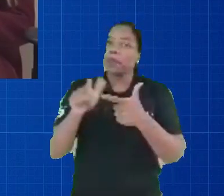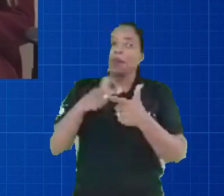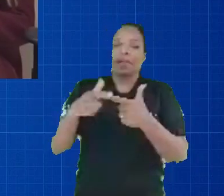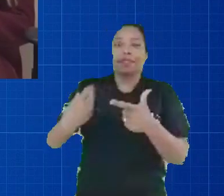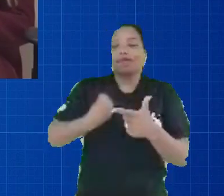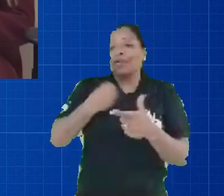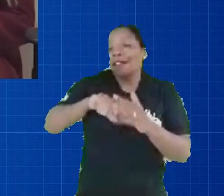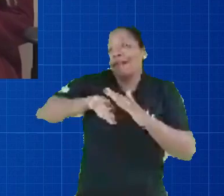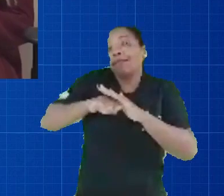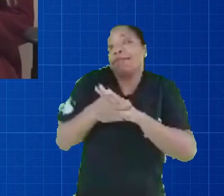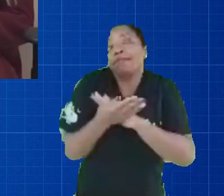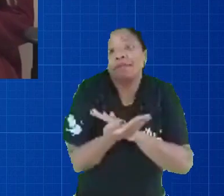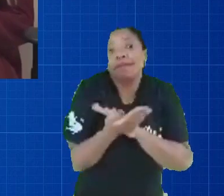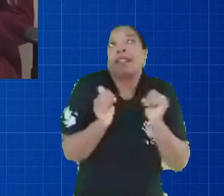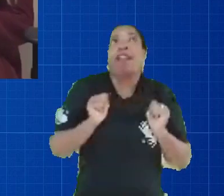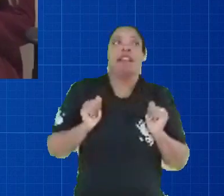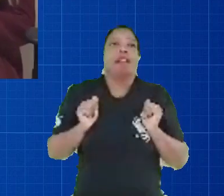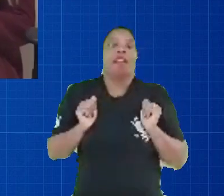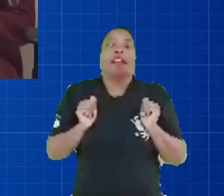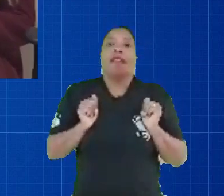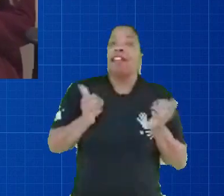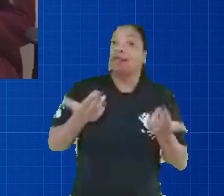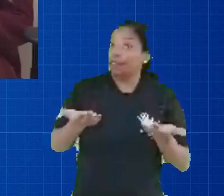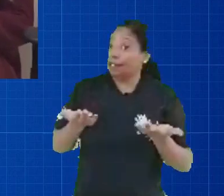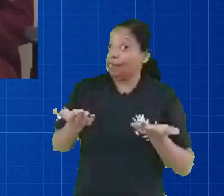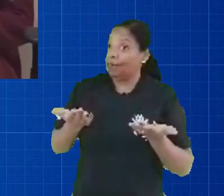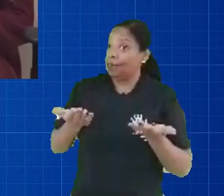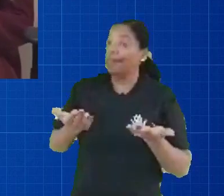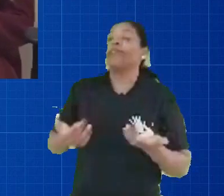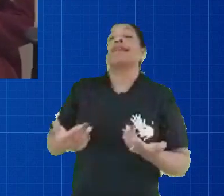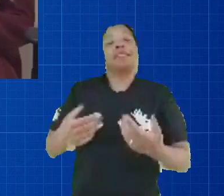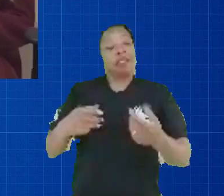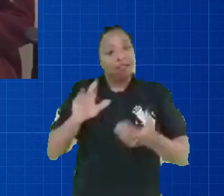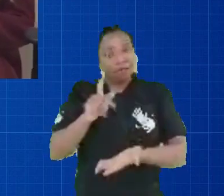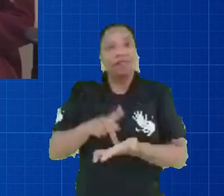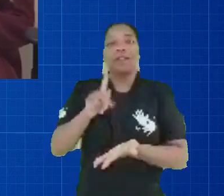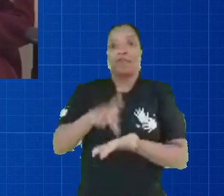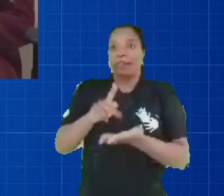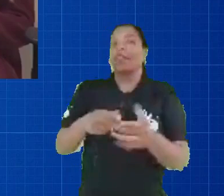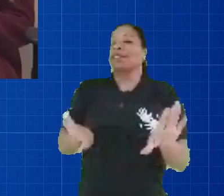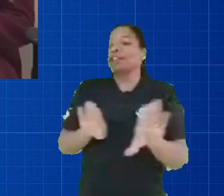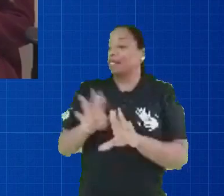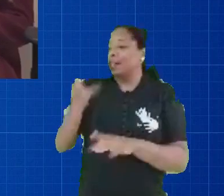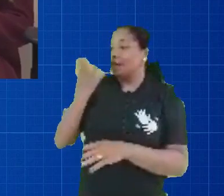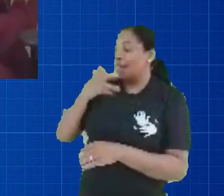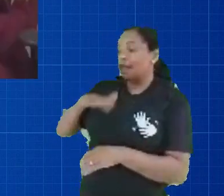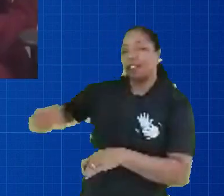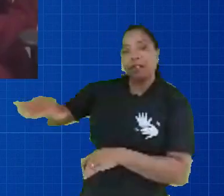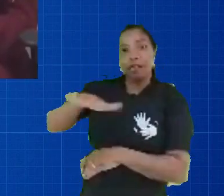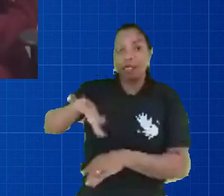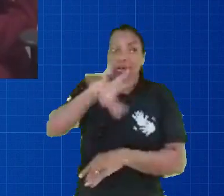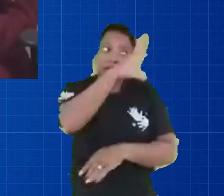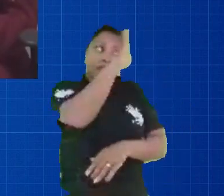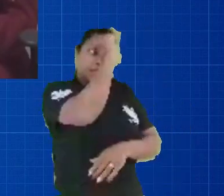hábitos, eles têm que ser formados desde de criança mesmo, para que a gente consiga, né, aí ter uma população mais saudável.